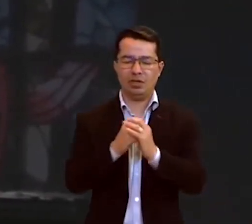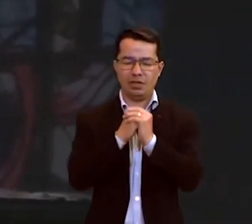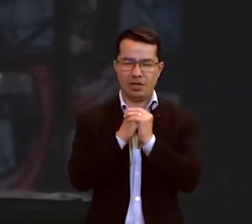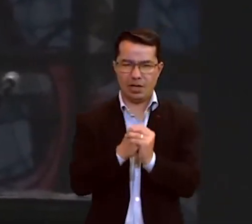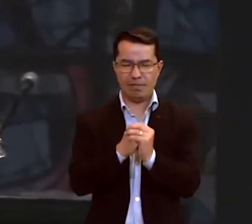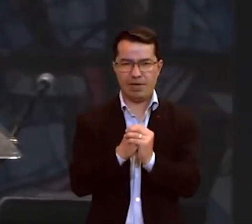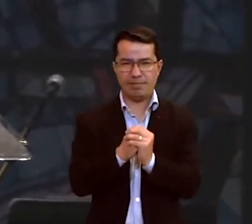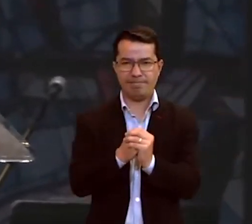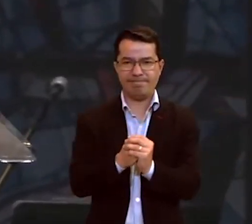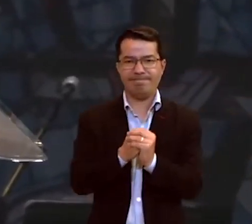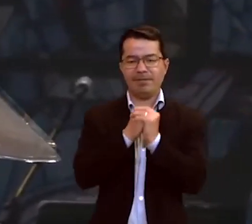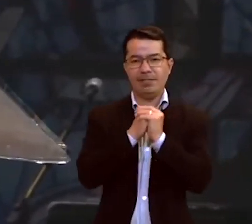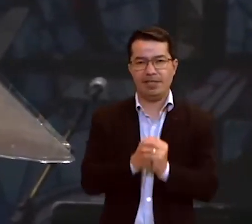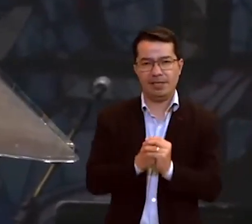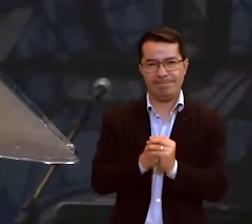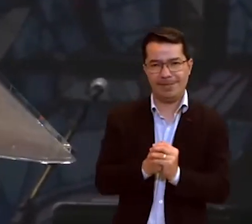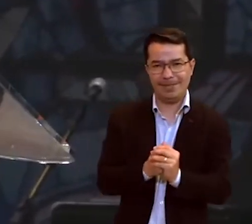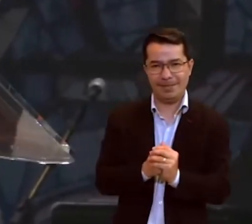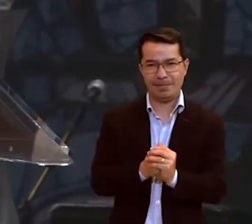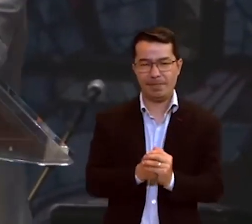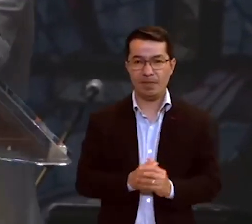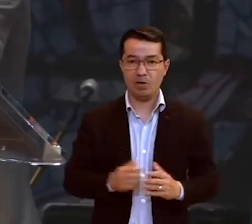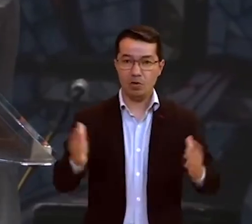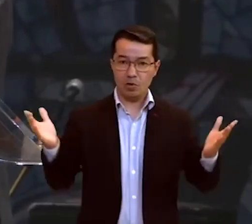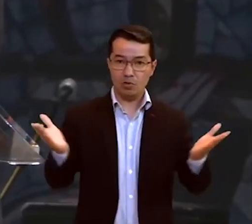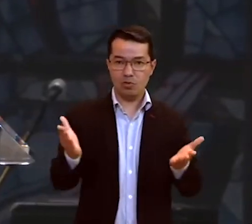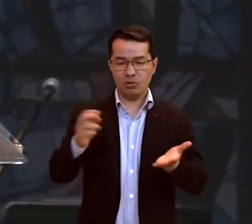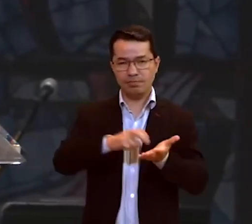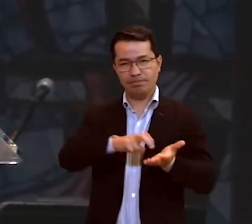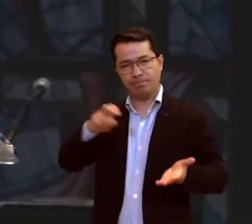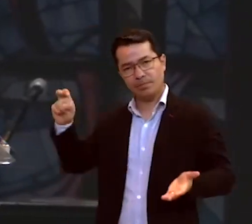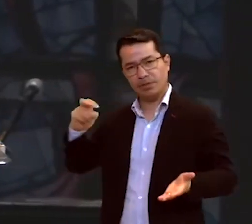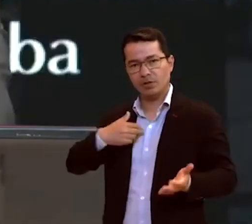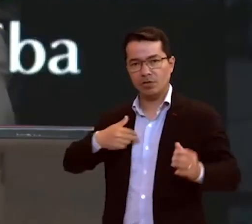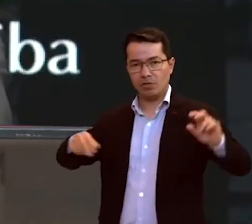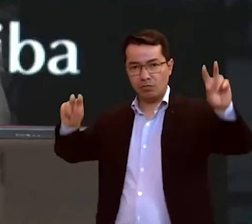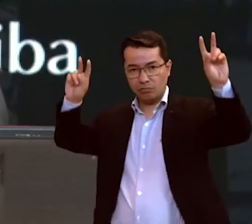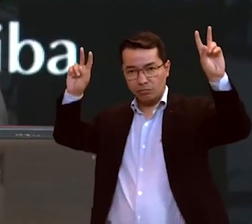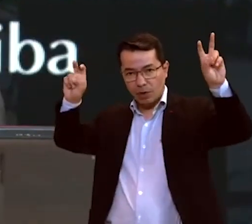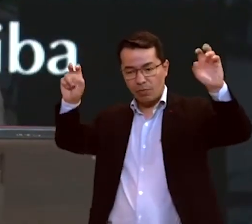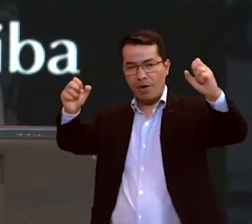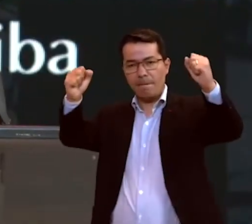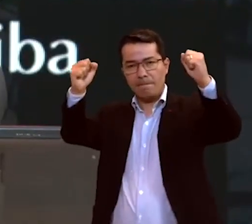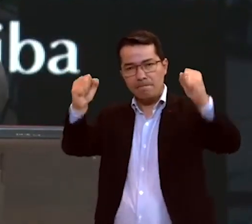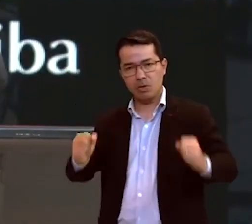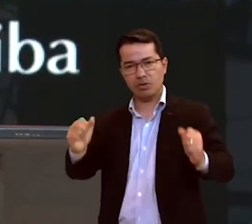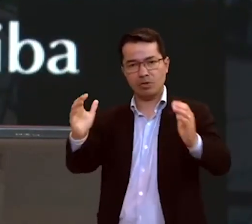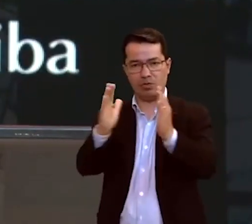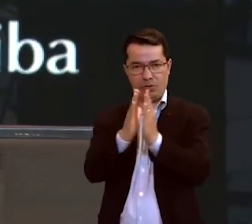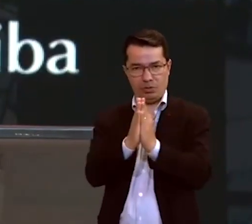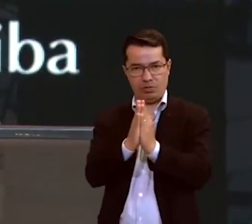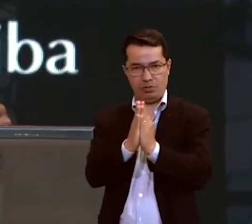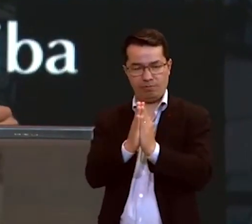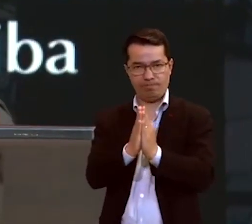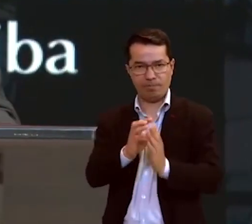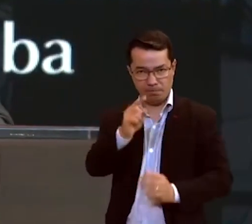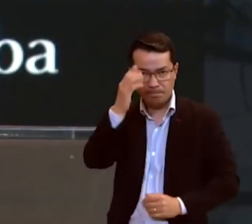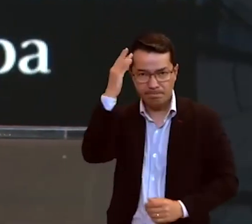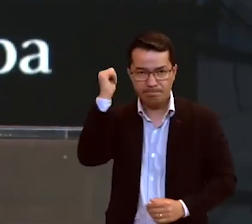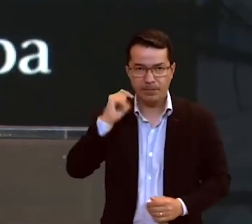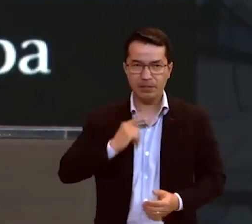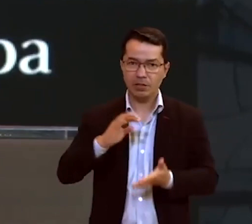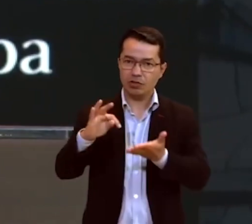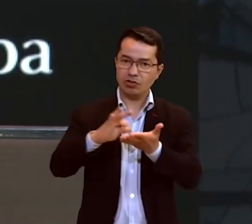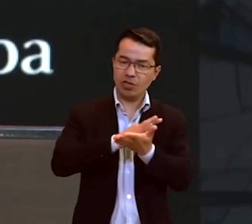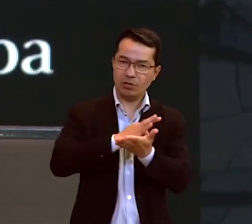e amém. Queridos, nessa manhã eu quero falar sobre o poder da oração. Tiago aqui está escrevendo para essa igreja que